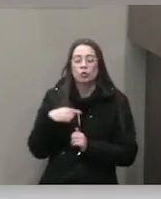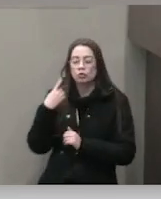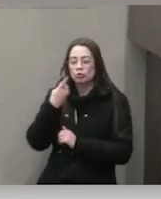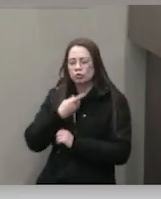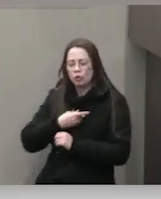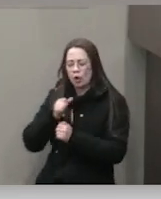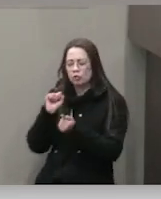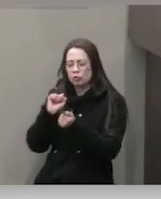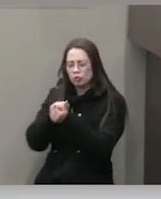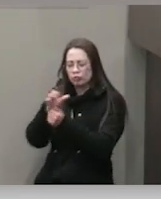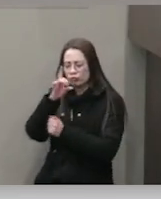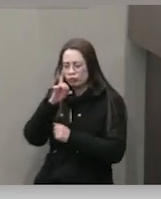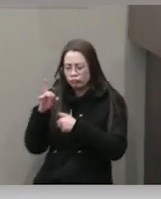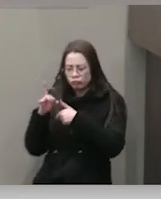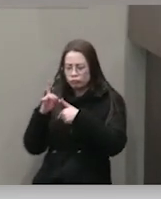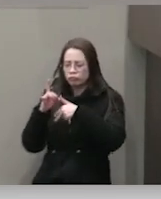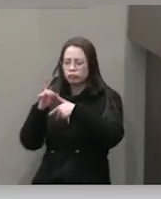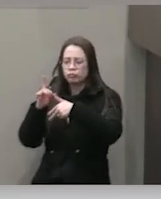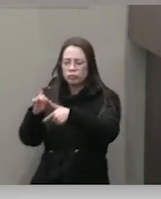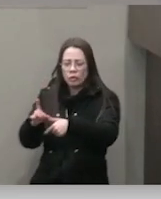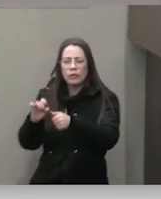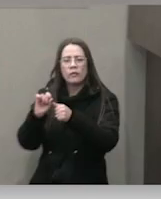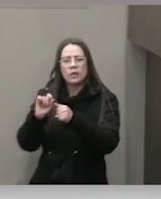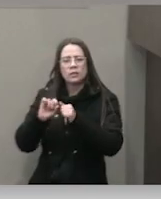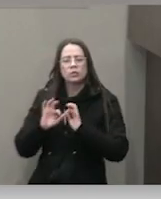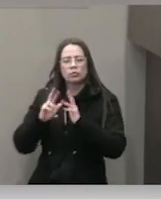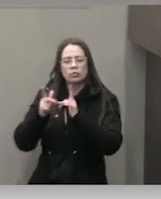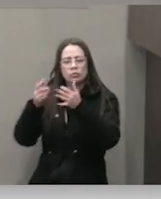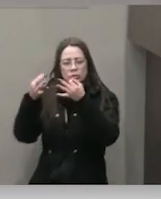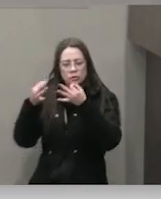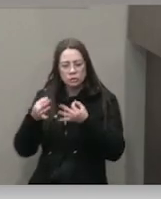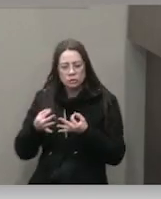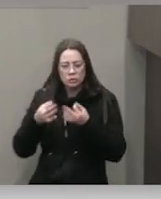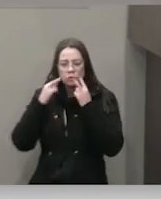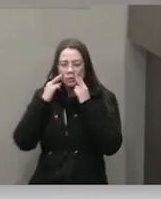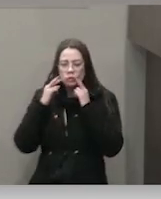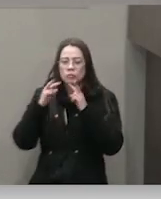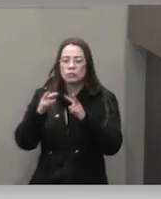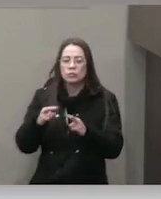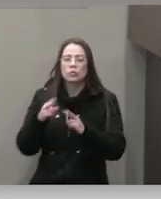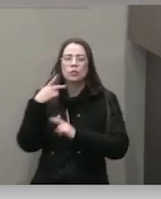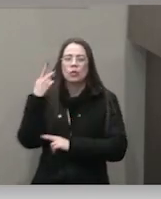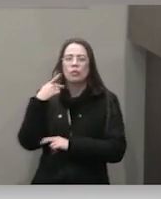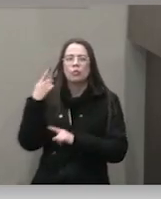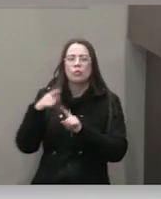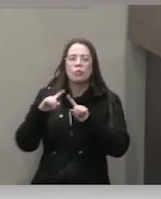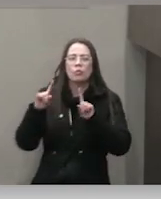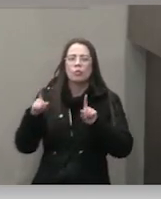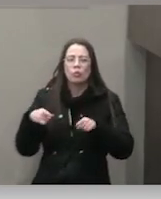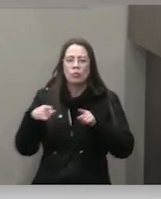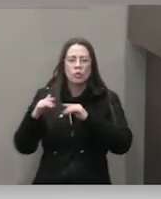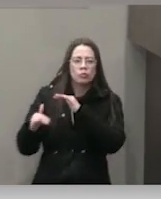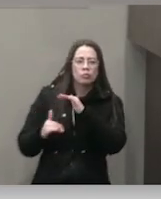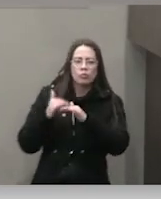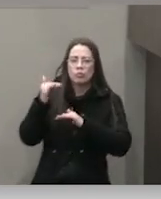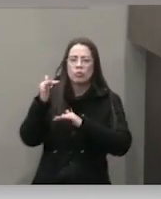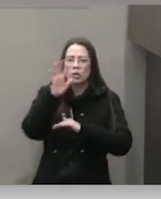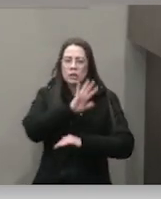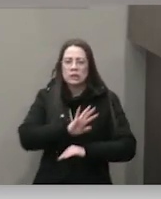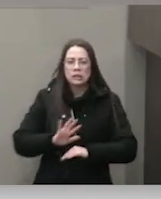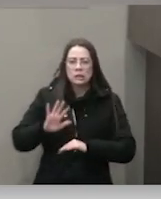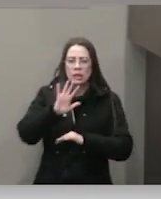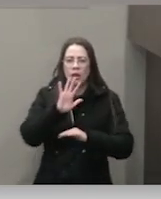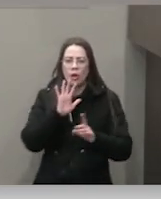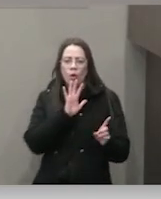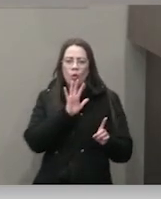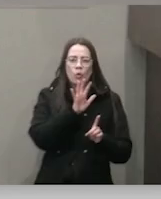Deus, porque o que é o certo sempre será certo. E muitas vezes, quando vemos políticas públicas a nível nacional que batem